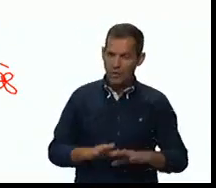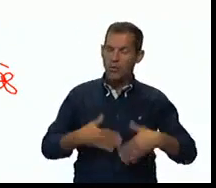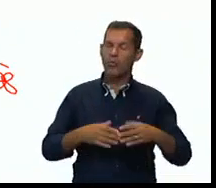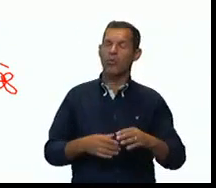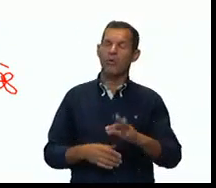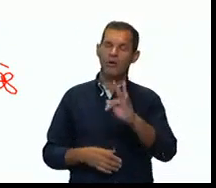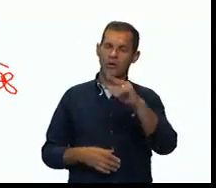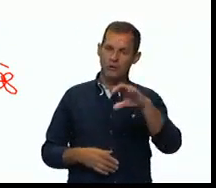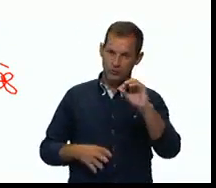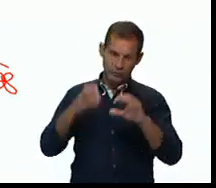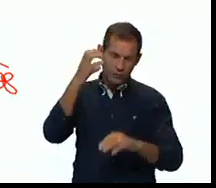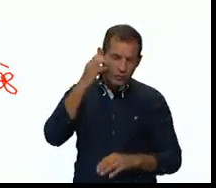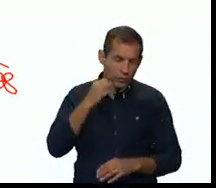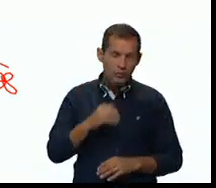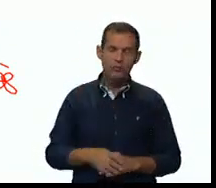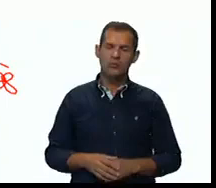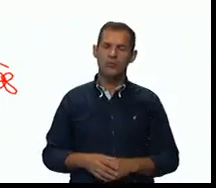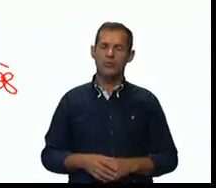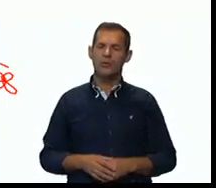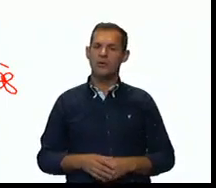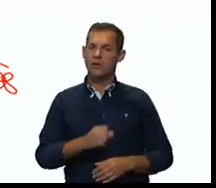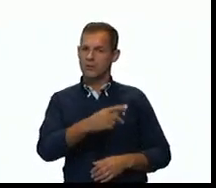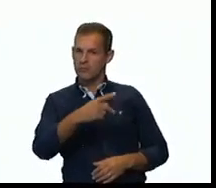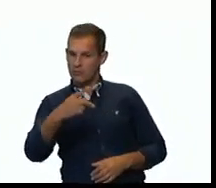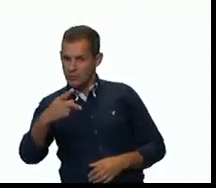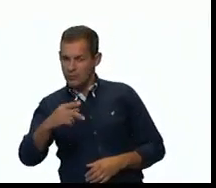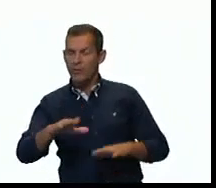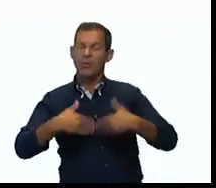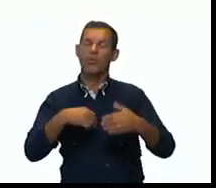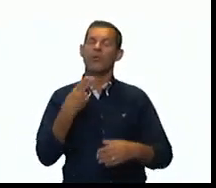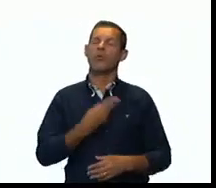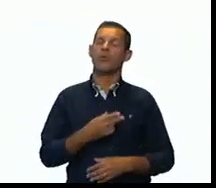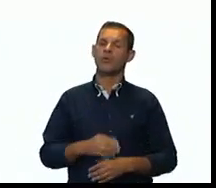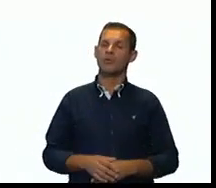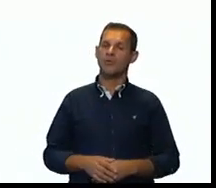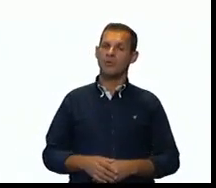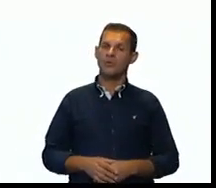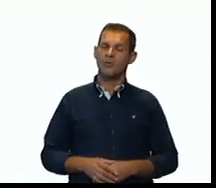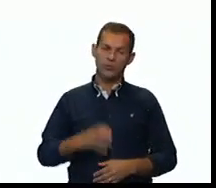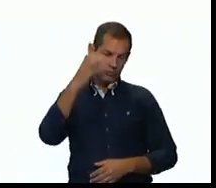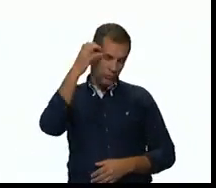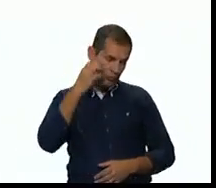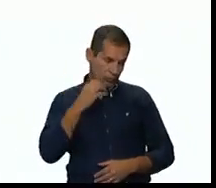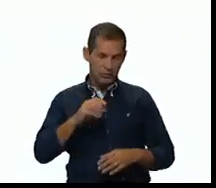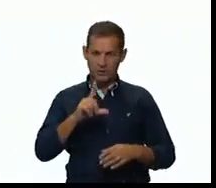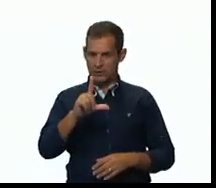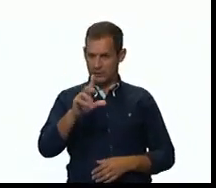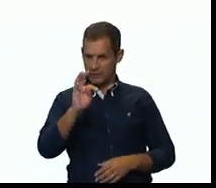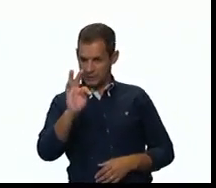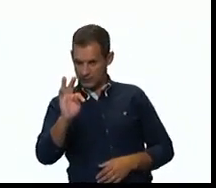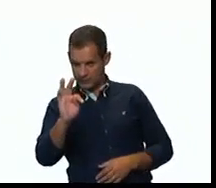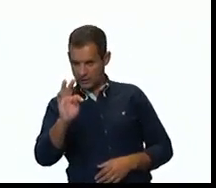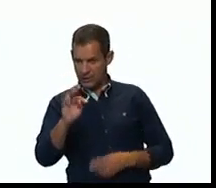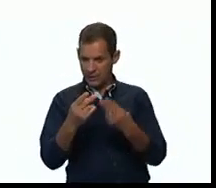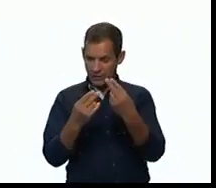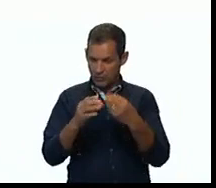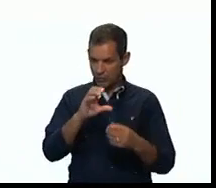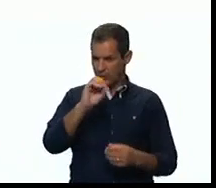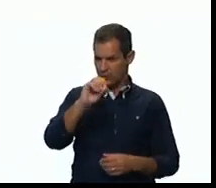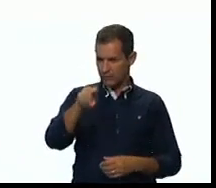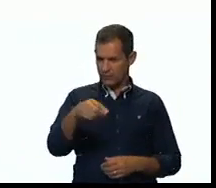é a função lucro para aquela situação. Qual é a nossa função lucro? L de t é igual